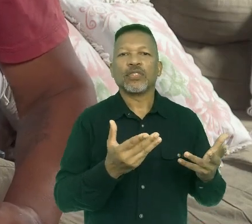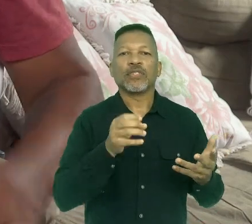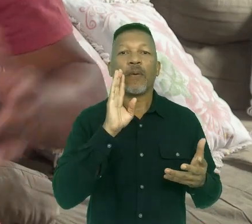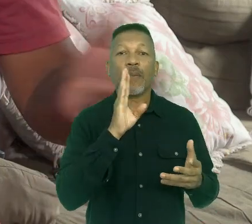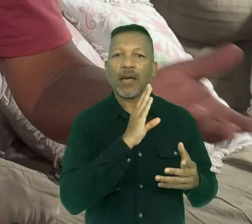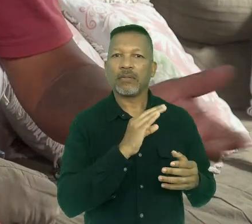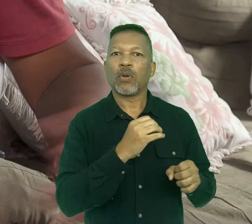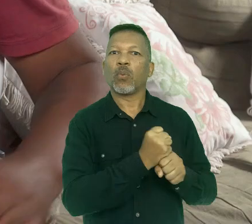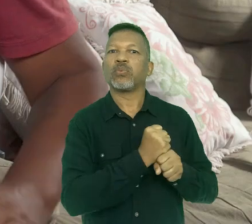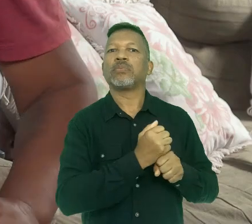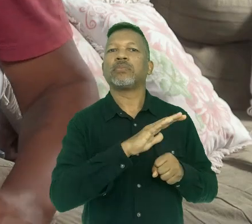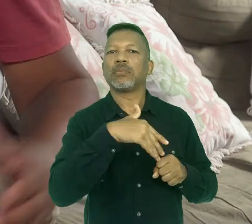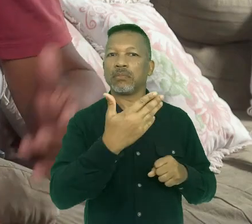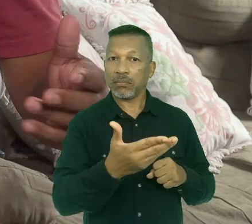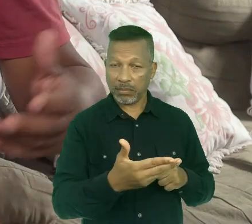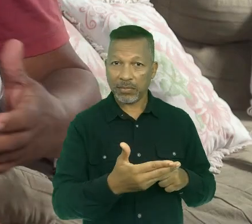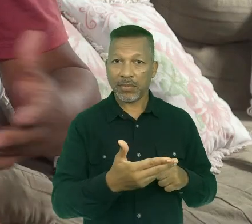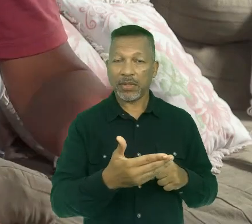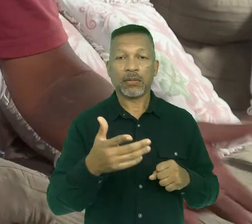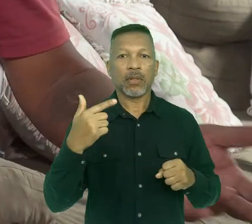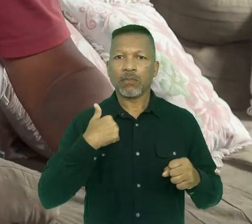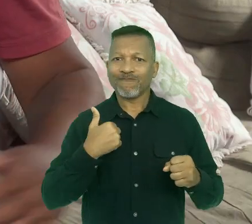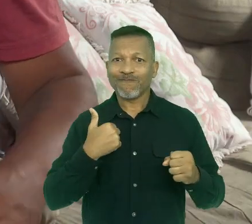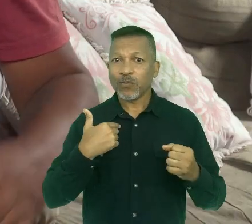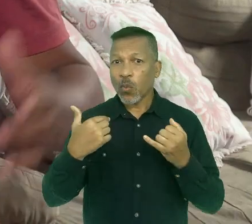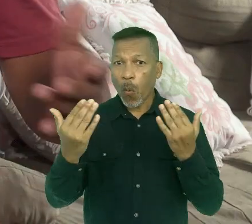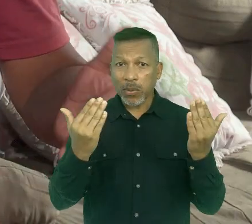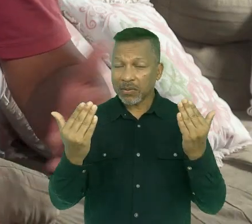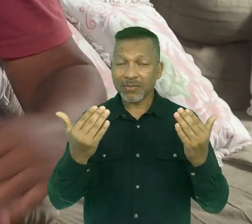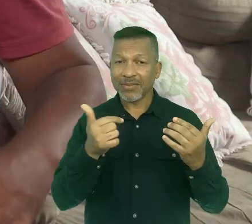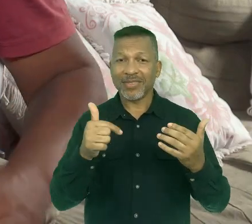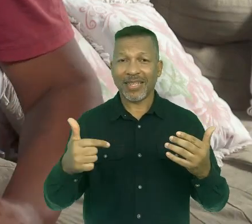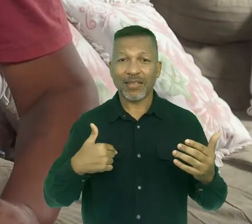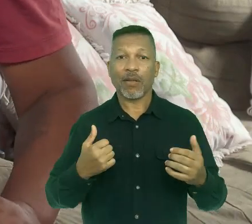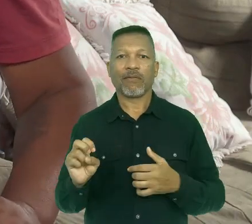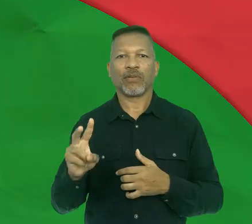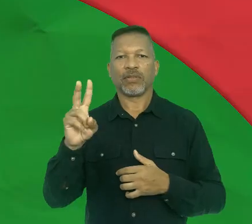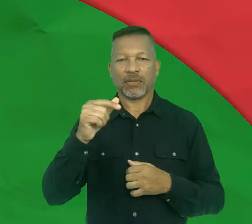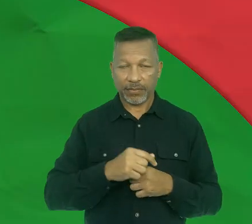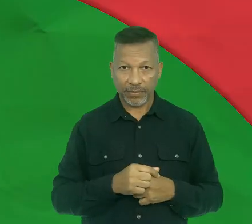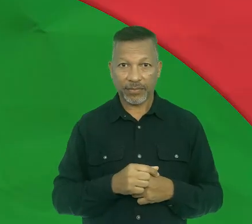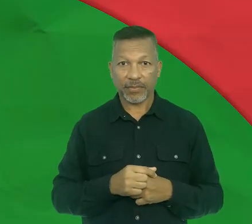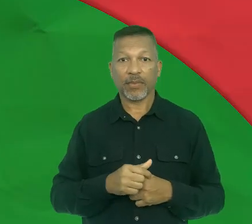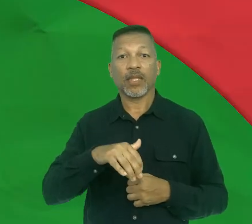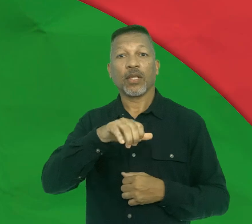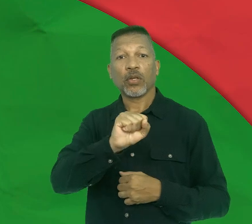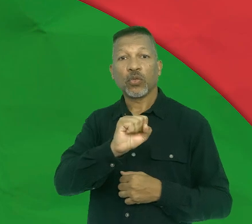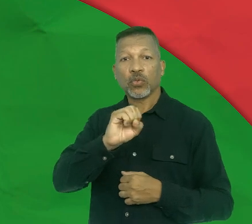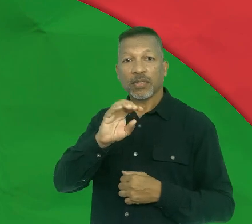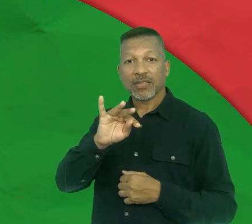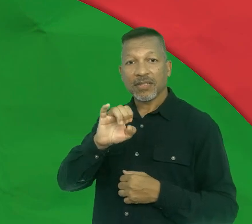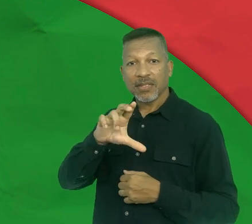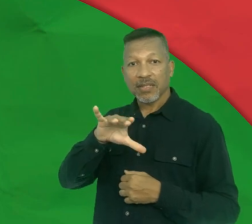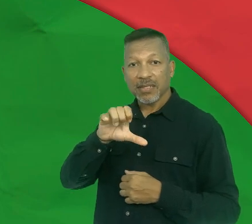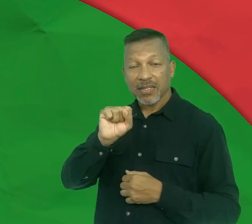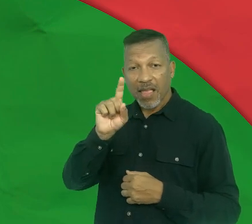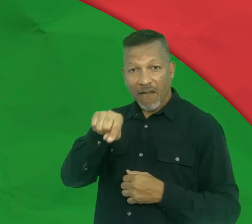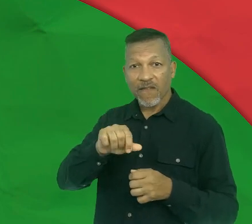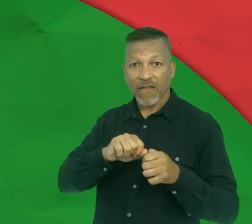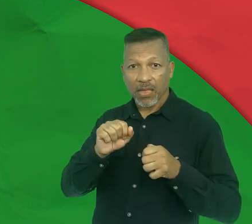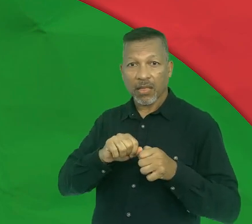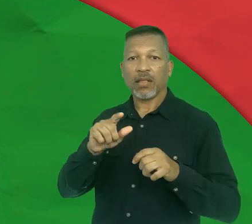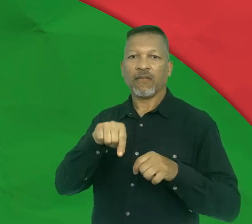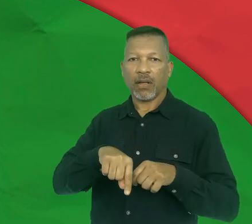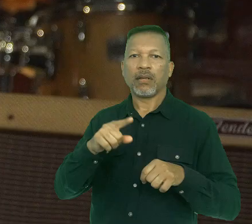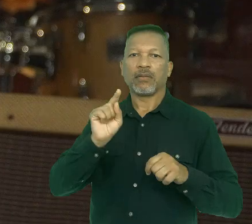Hoje, quantos anos depois? Então, assim, na época, não dá nem comparação quanto que a música era valorizada. Sóstenes fez e faz história